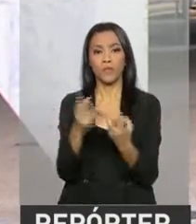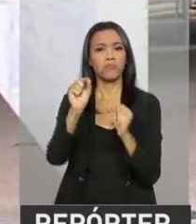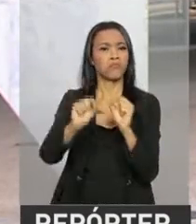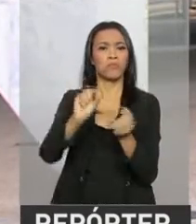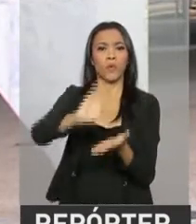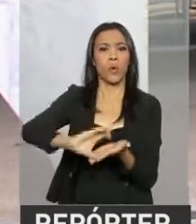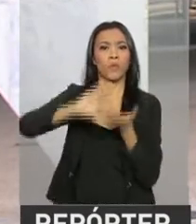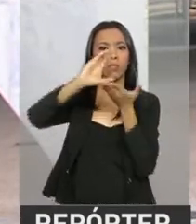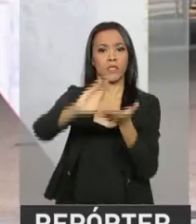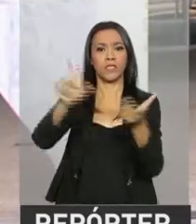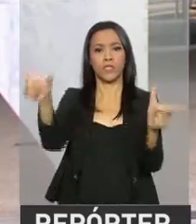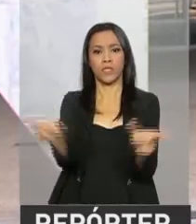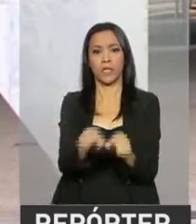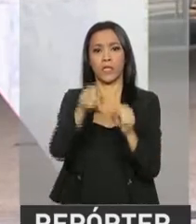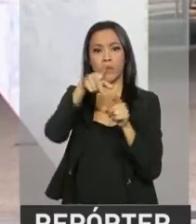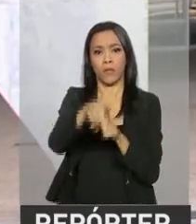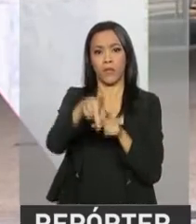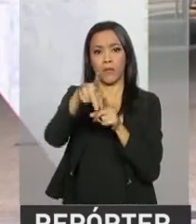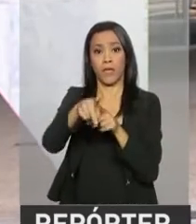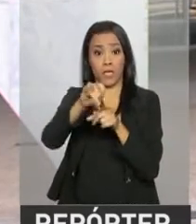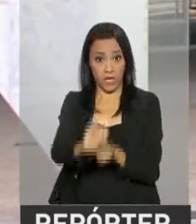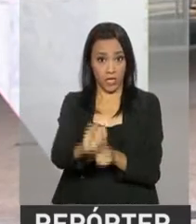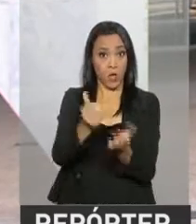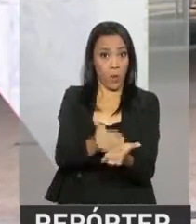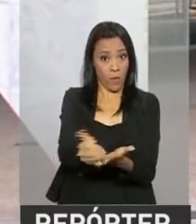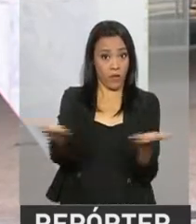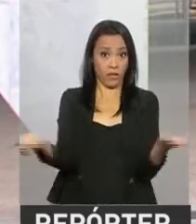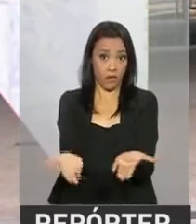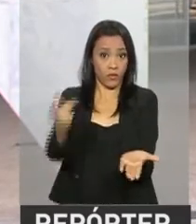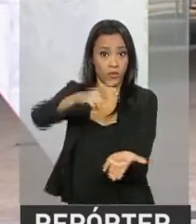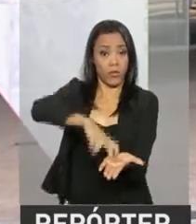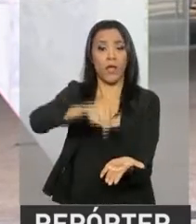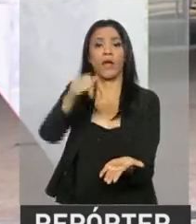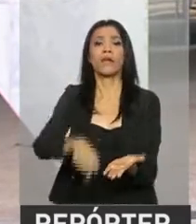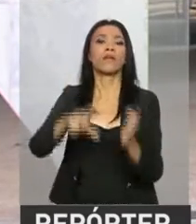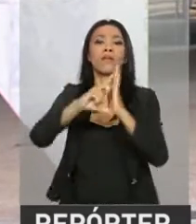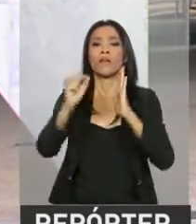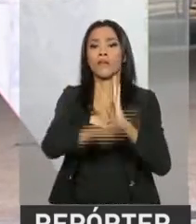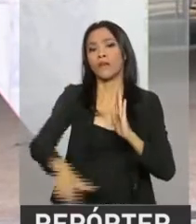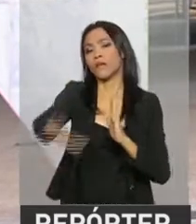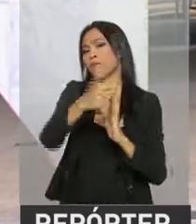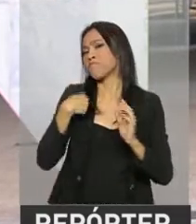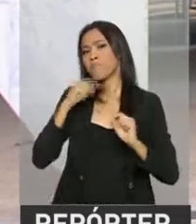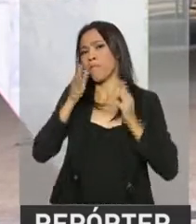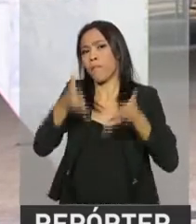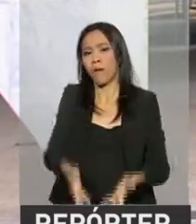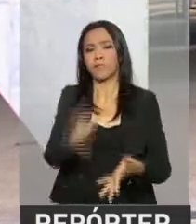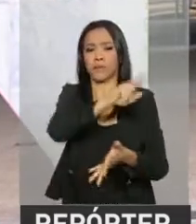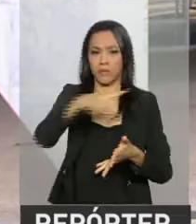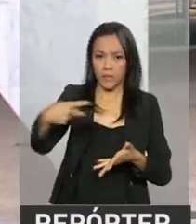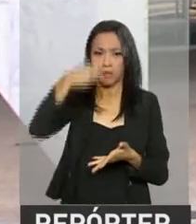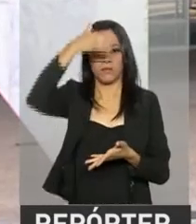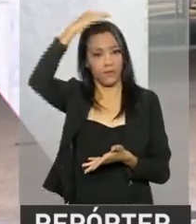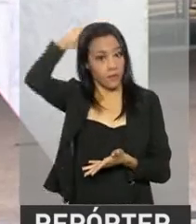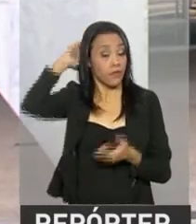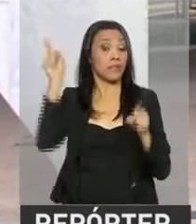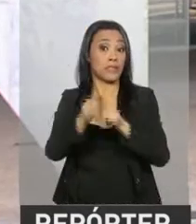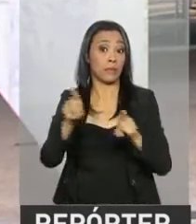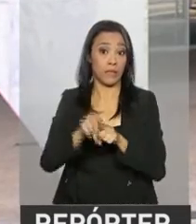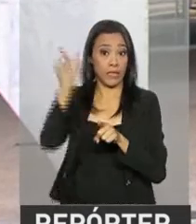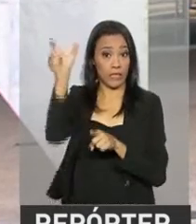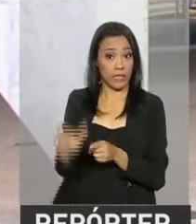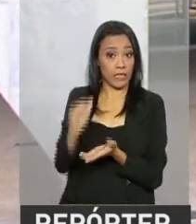do PPI, que acontece agora pela manhã aqui no Palácio do Planalto, com a participação do presidente Michel Temer, também do